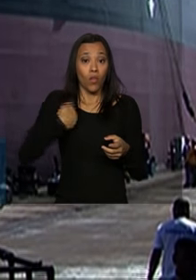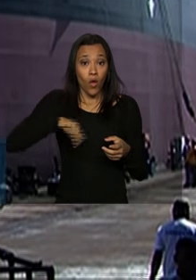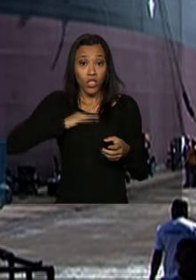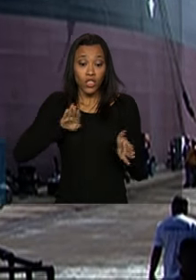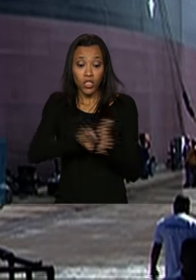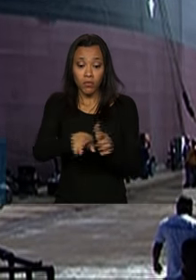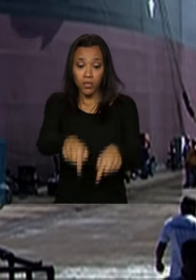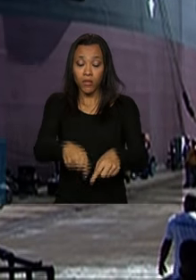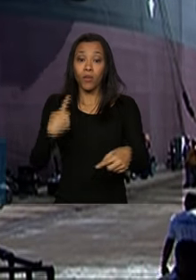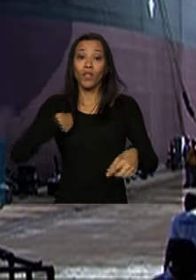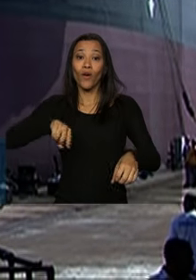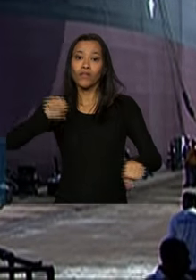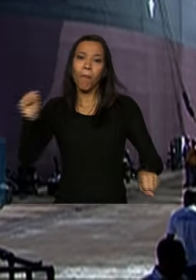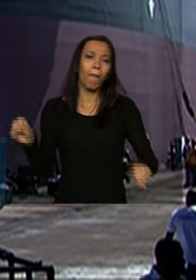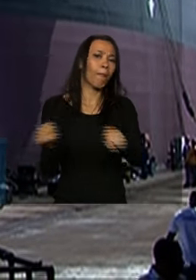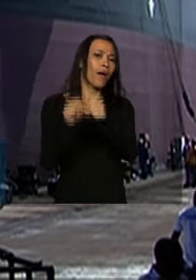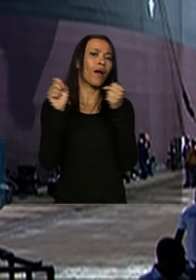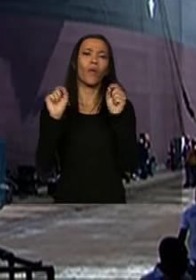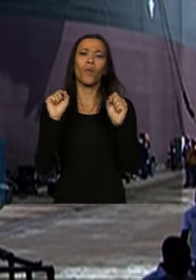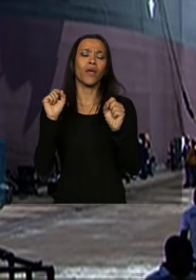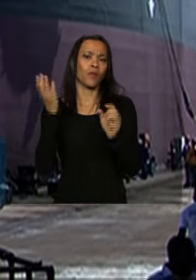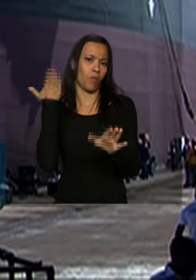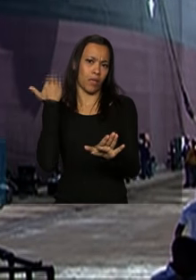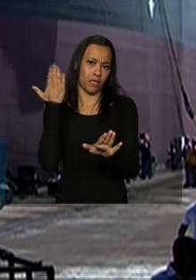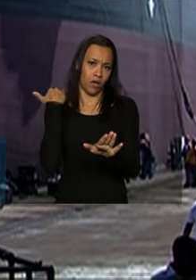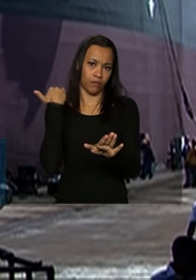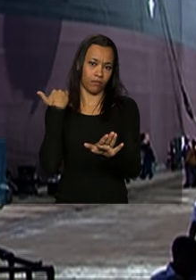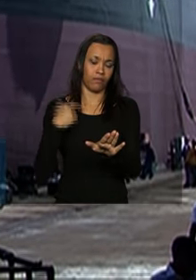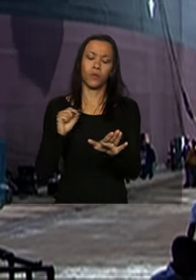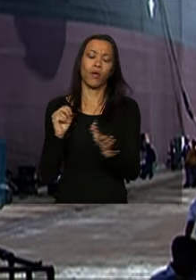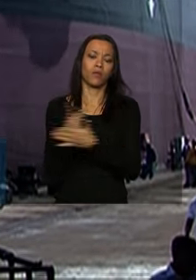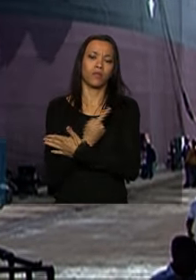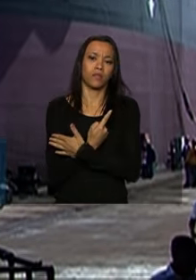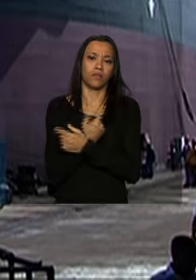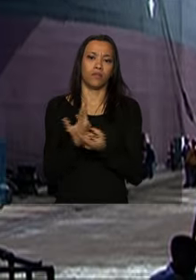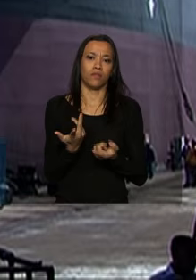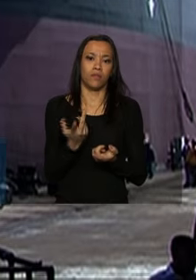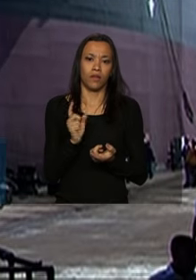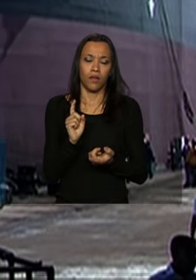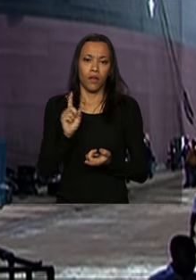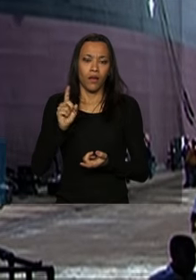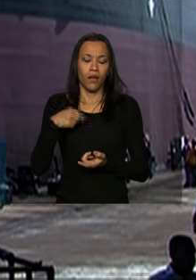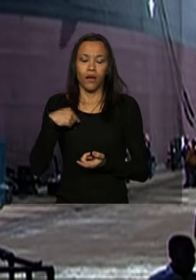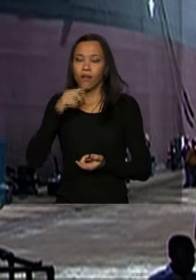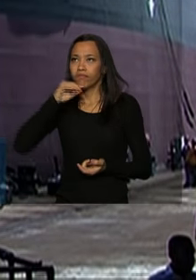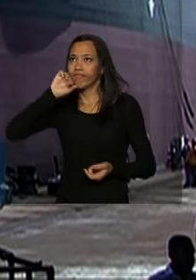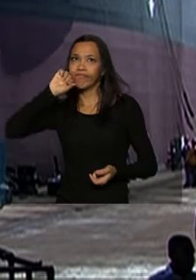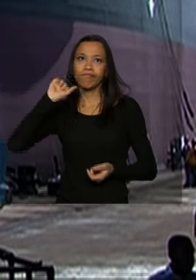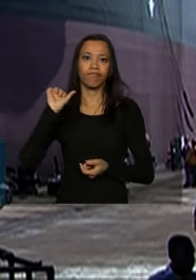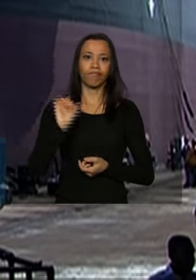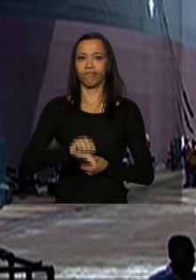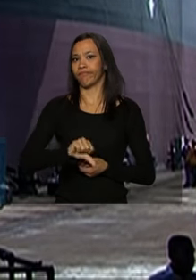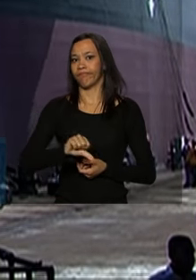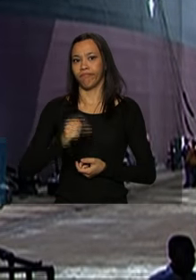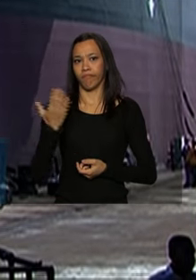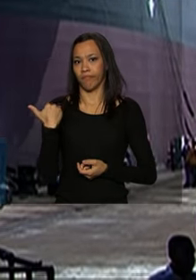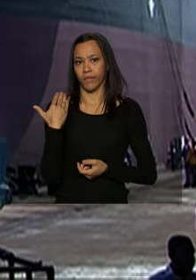uma realidade. Qual era a realidade? Era uma realidade terrível.